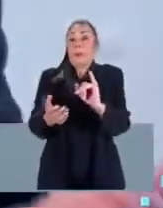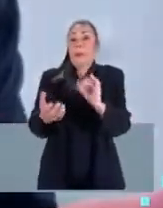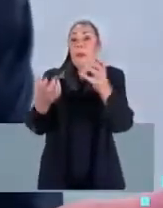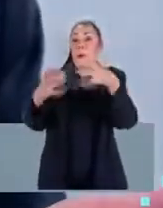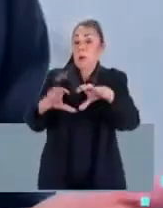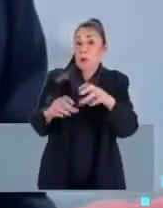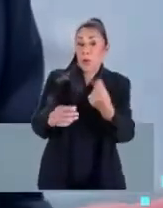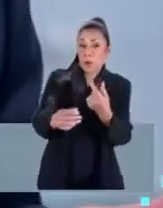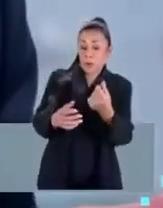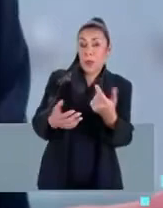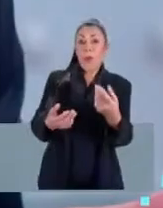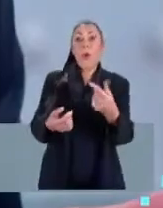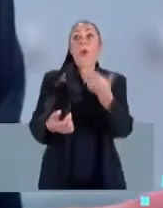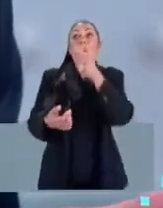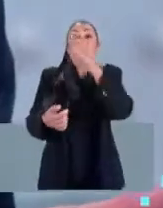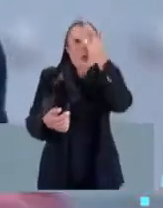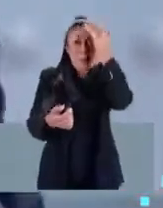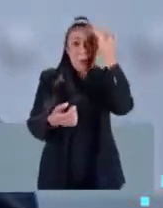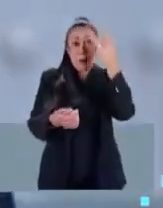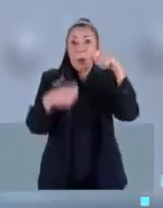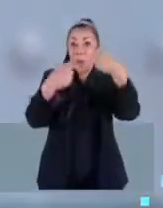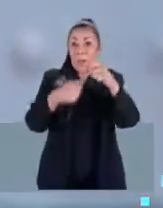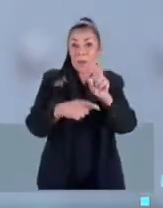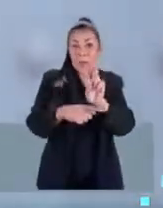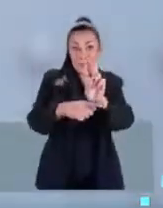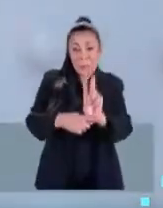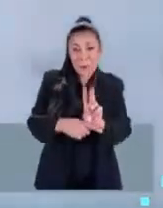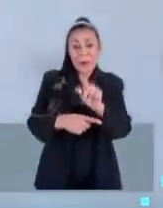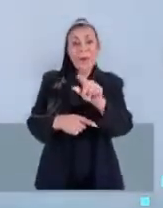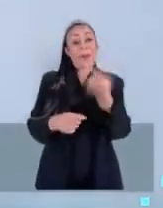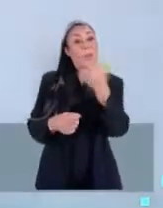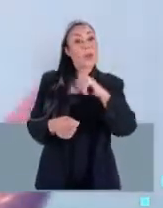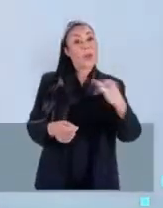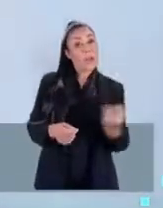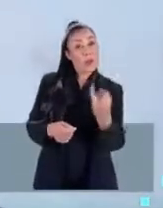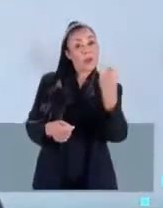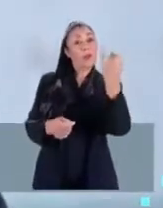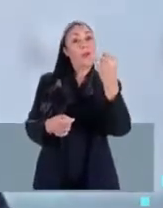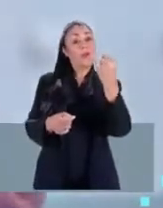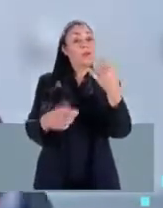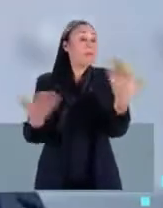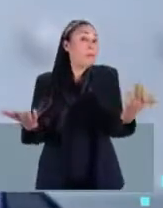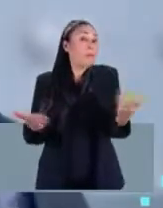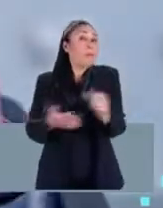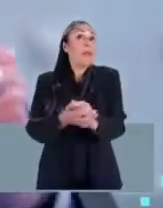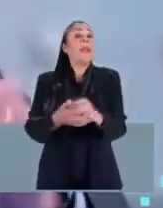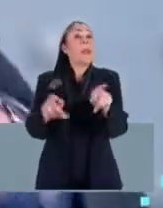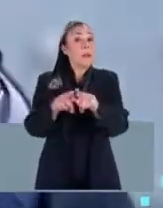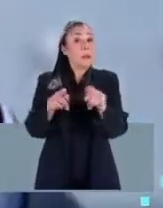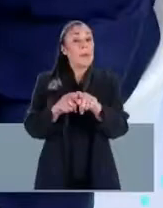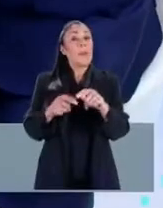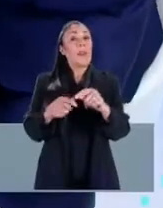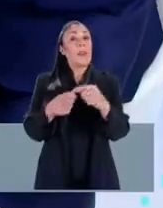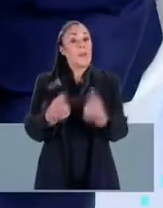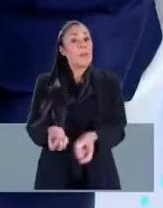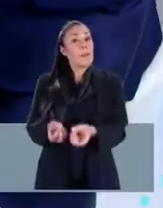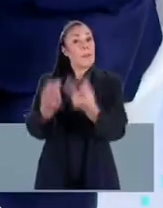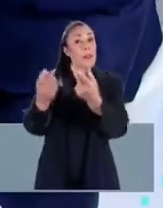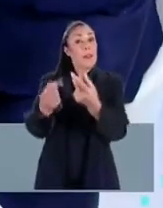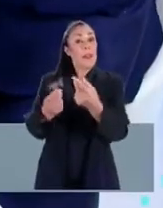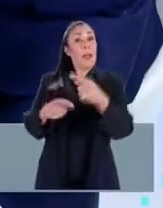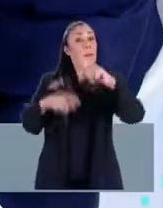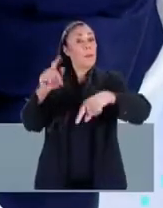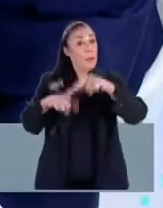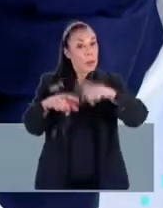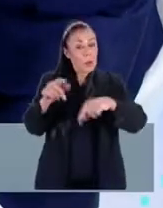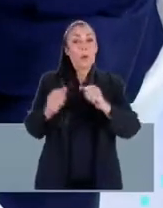dinheiro, dele está no banco e alguém quer tomar dinheiro emprestado e você vai ganhar juros porque você está emprestando, além do que, você vai exportar